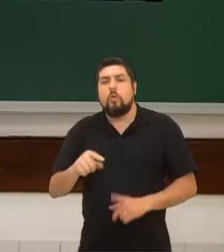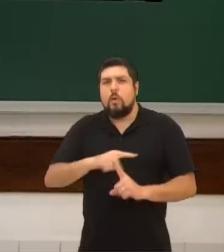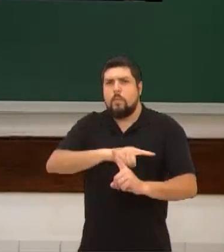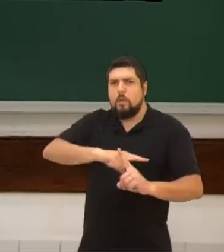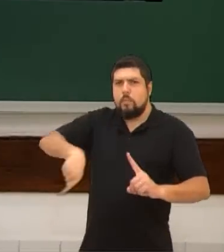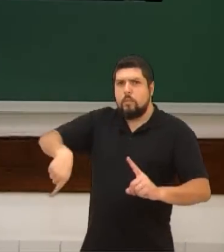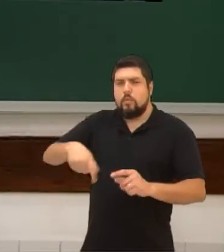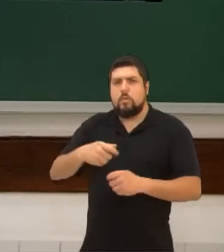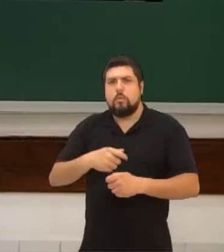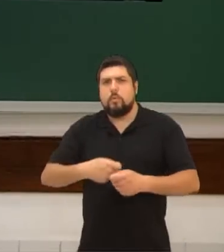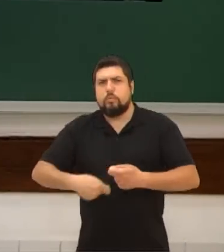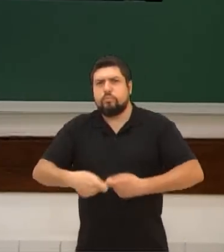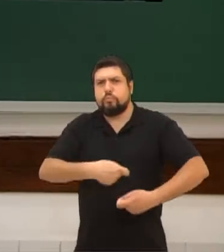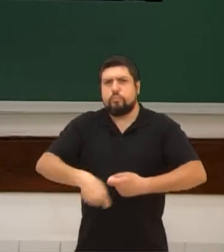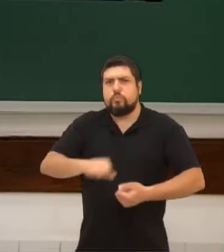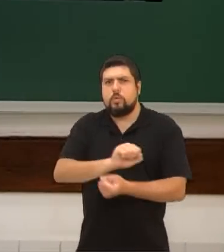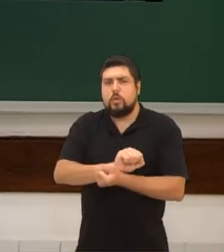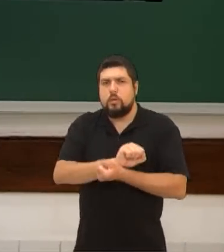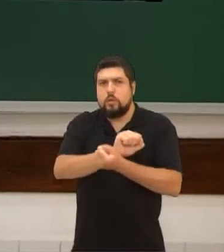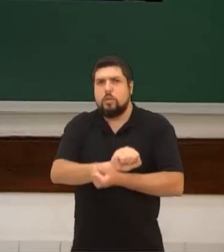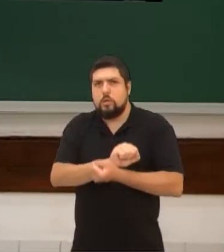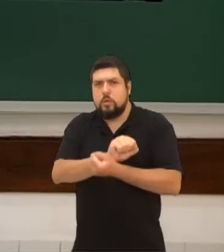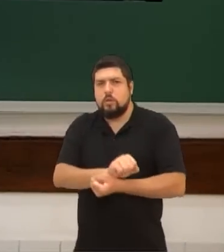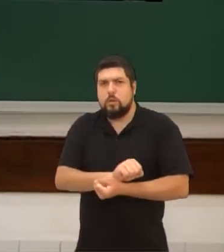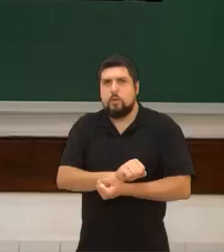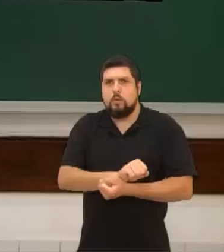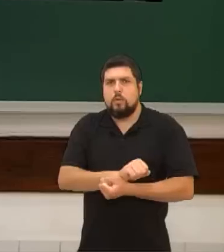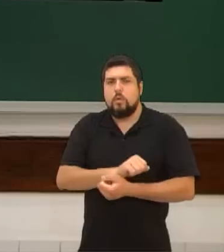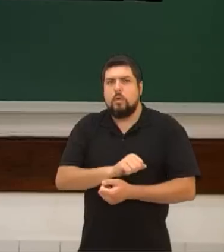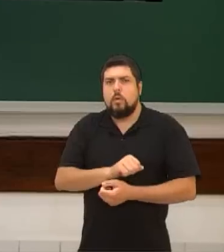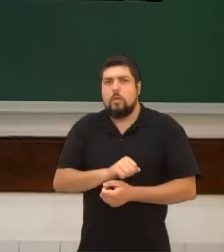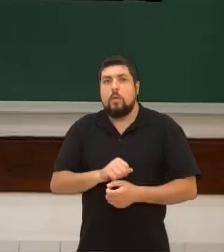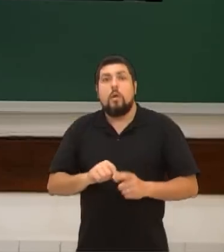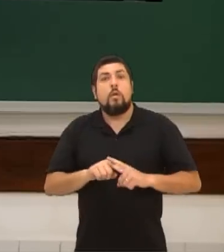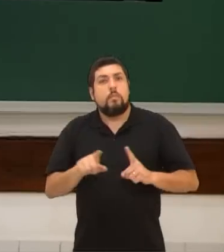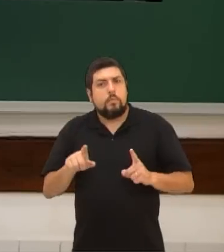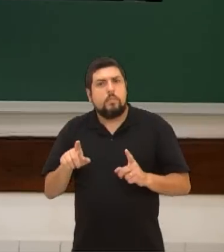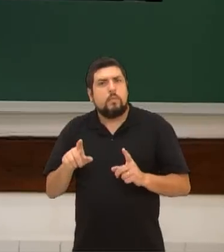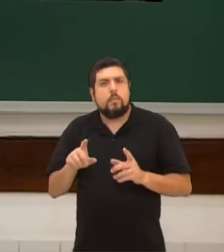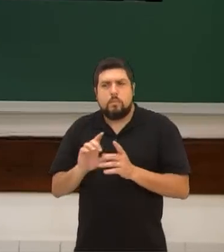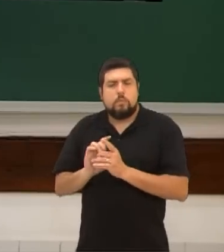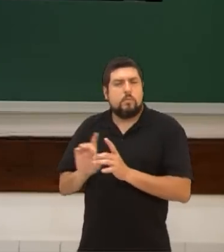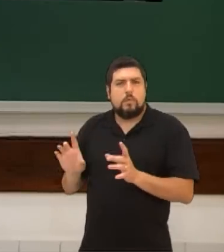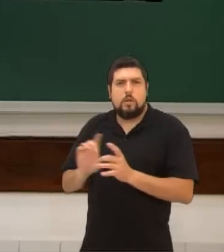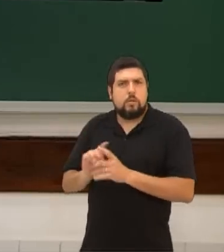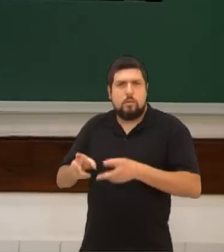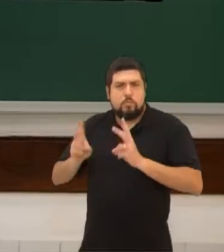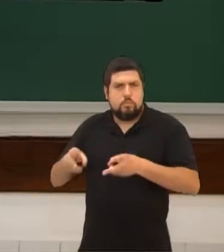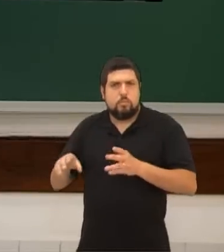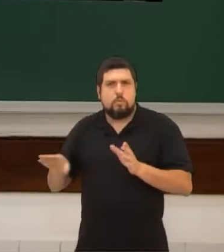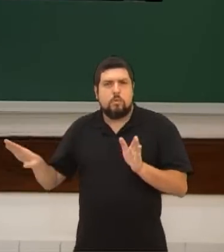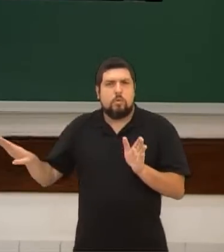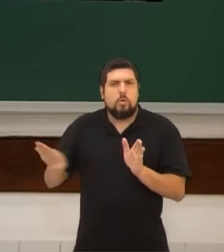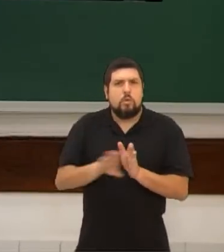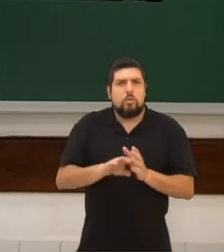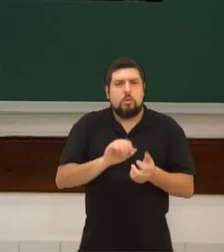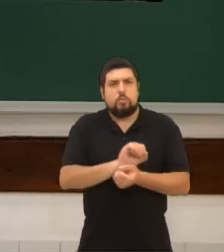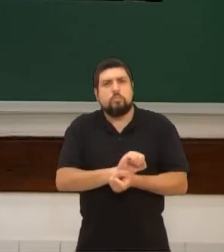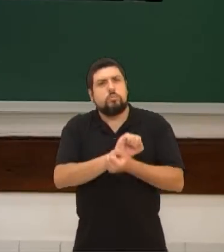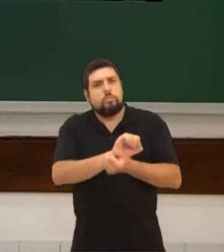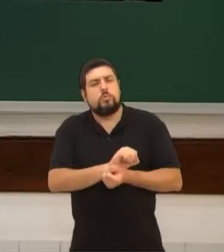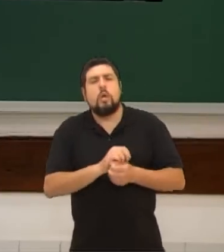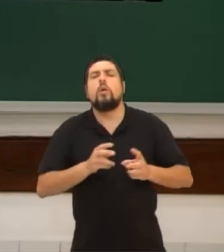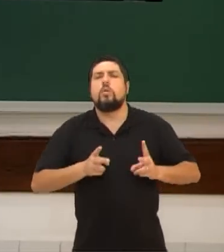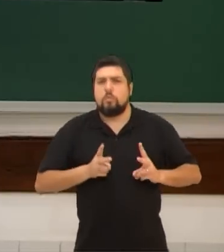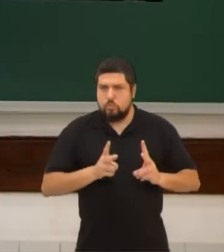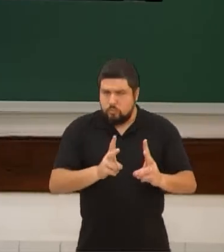De novo, pessoal, isso não vai proibir que os escravos continuem chegando aqui no Brasil. Eles vão continuar chegando para trabalhar nessas